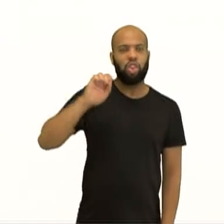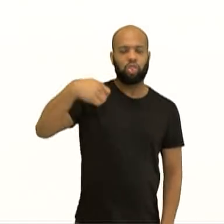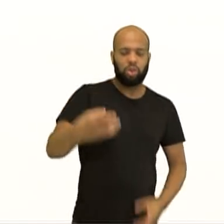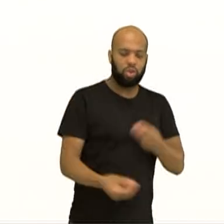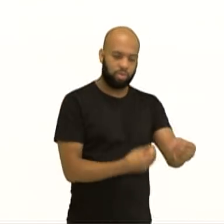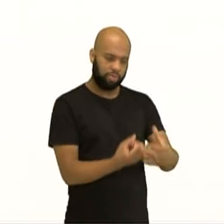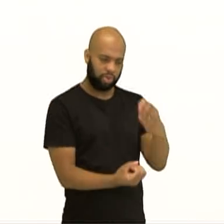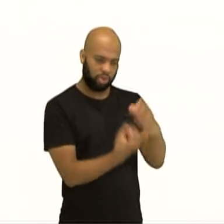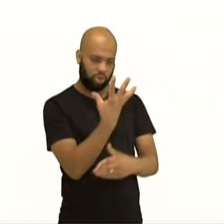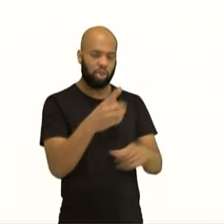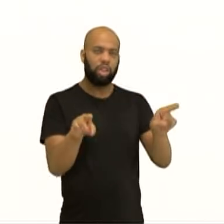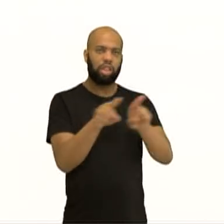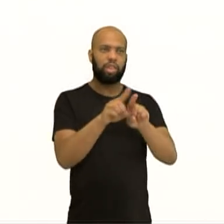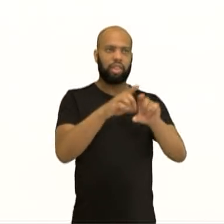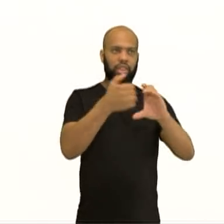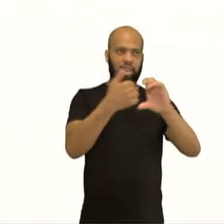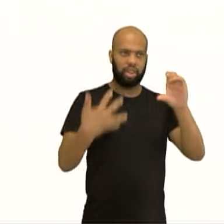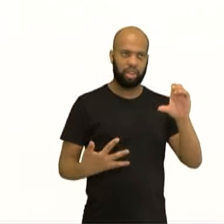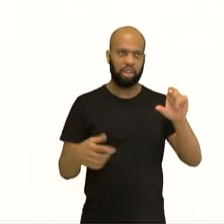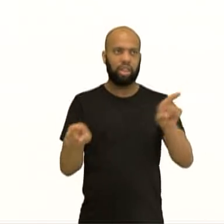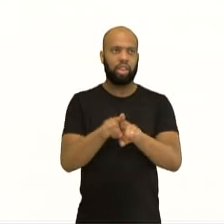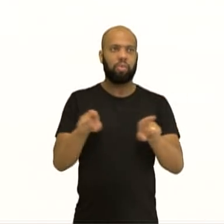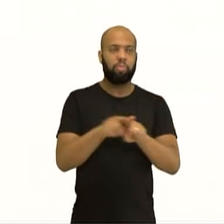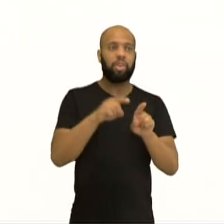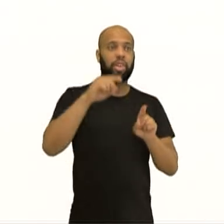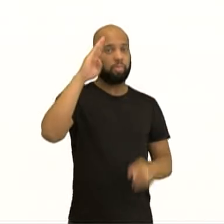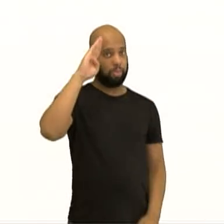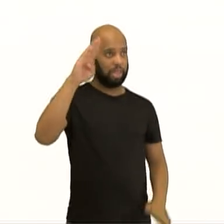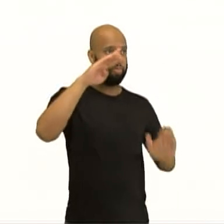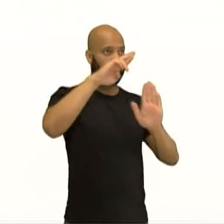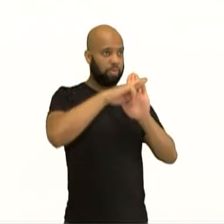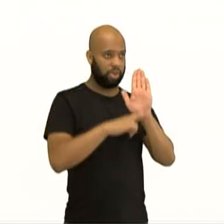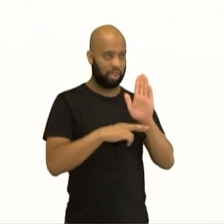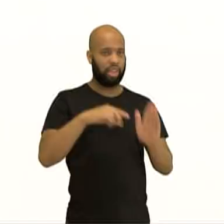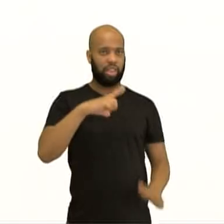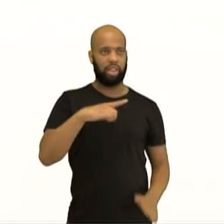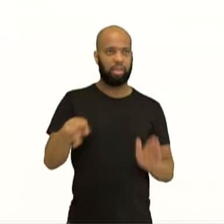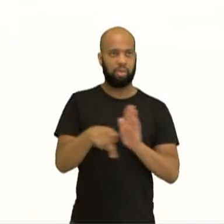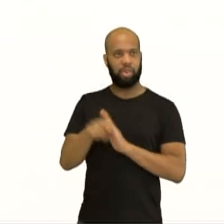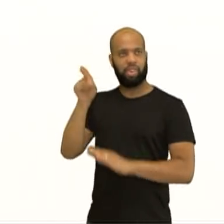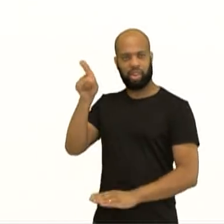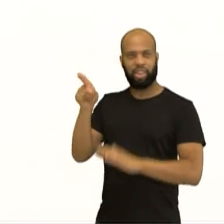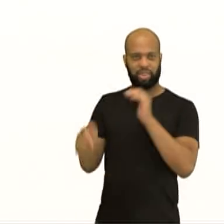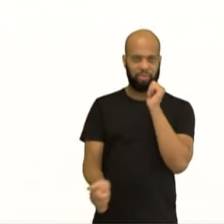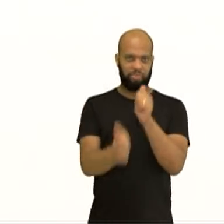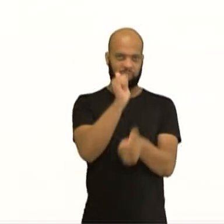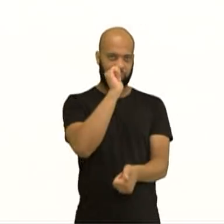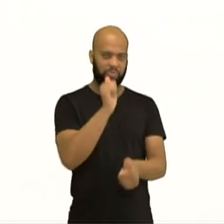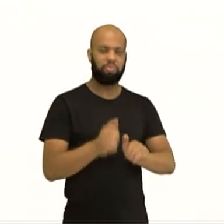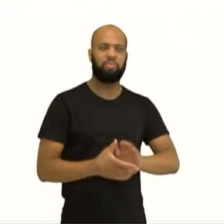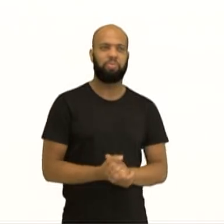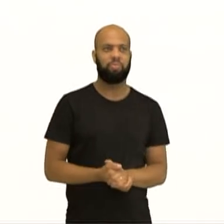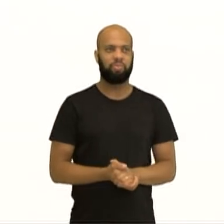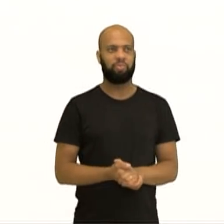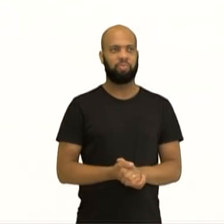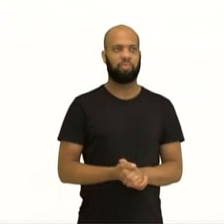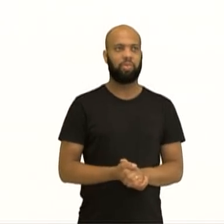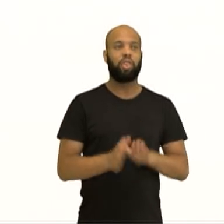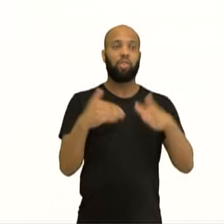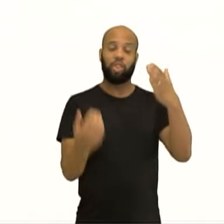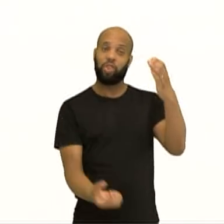origem, da característica e das principais regras do mambol. Vamos lá?